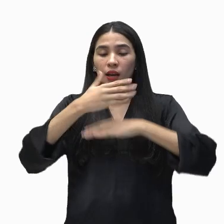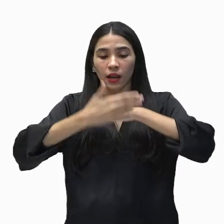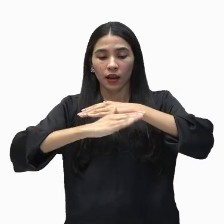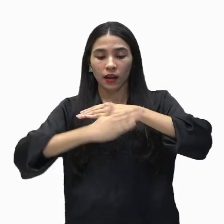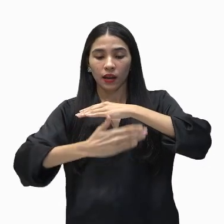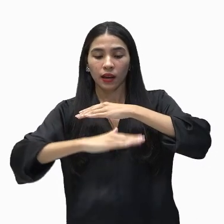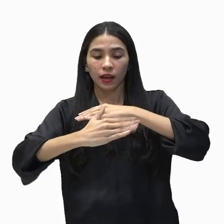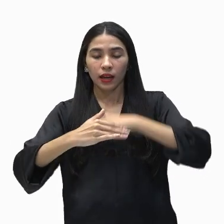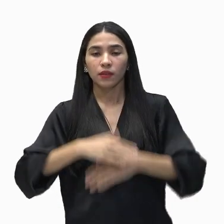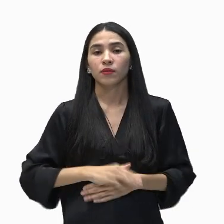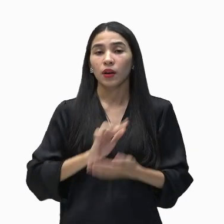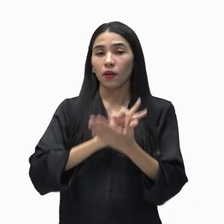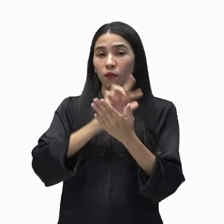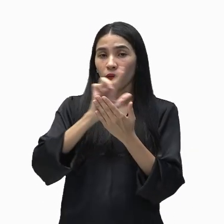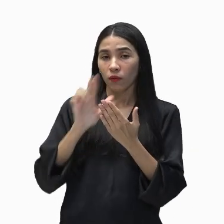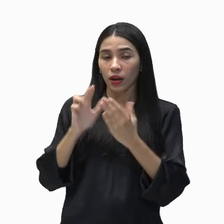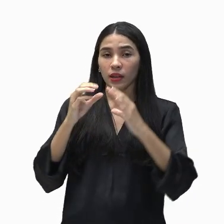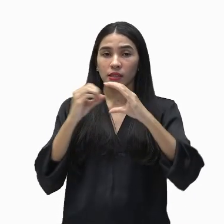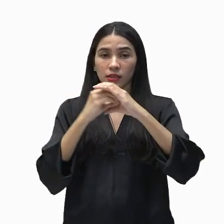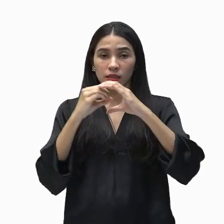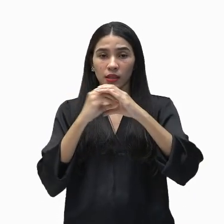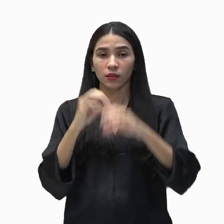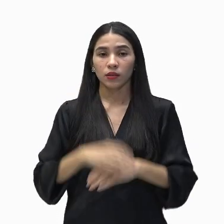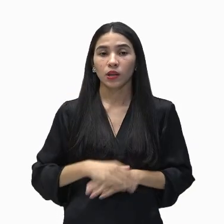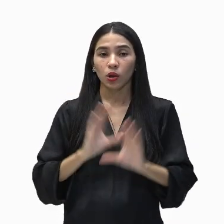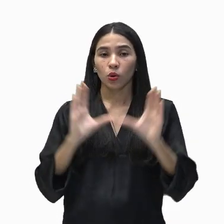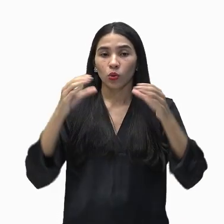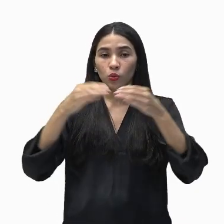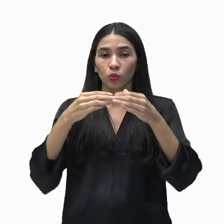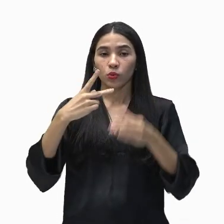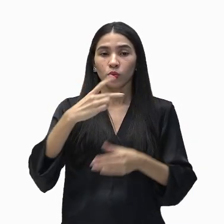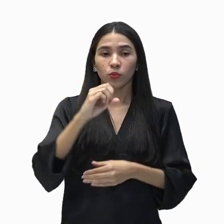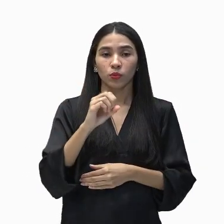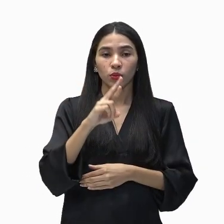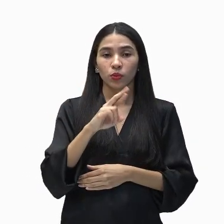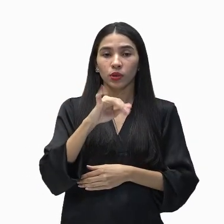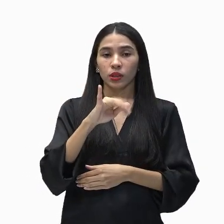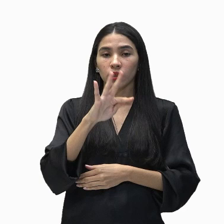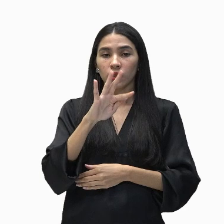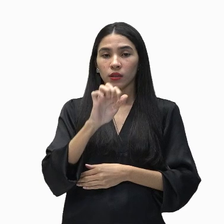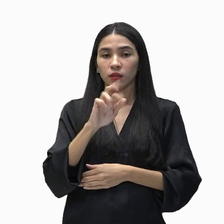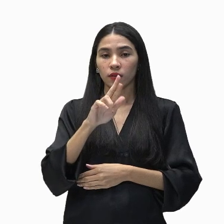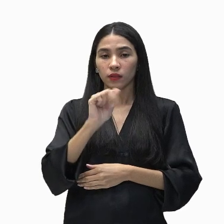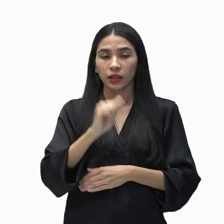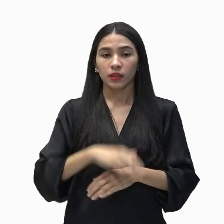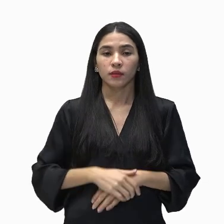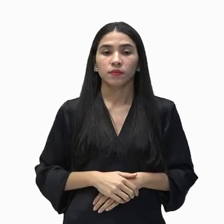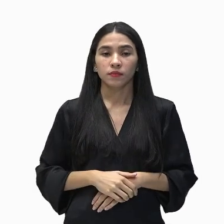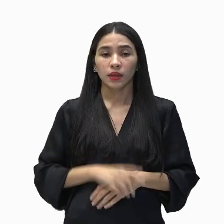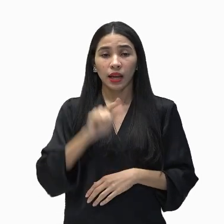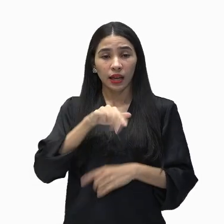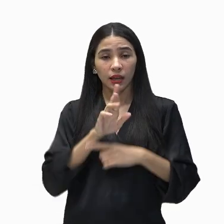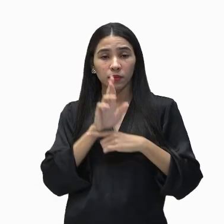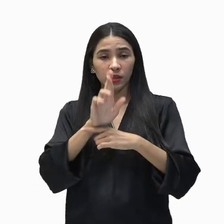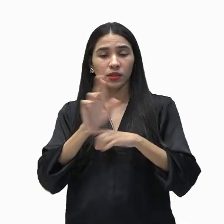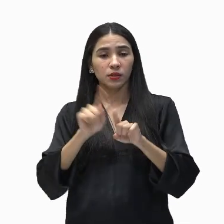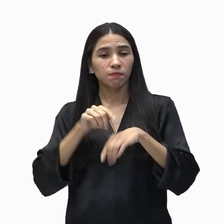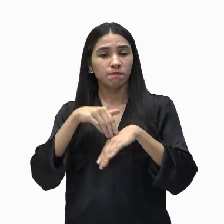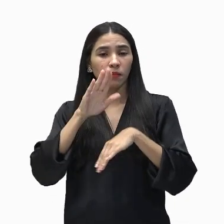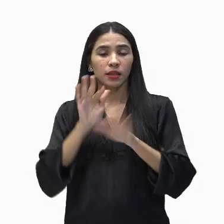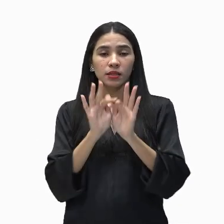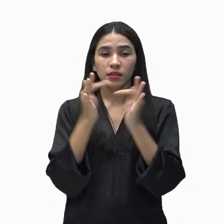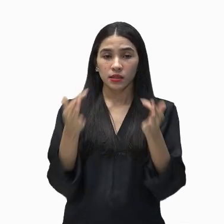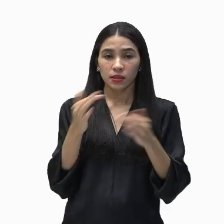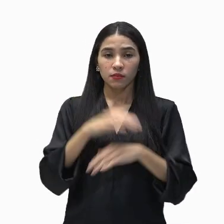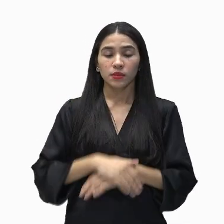que pertencem ao filo Porífera, do reino Animalia. Eles são representantes mais simples do reino Animalia e